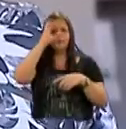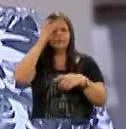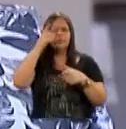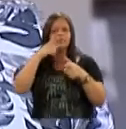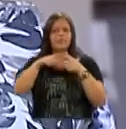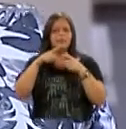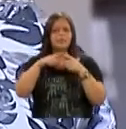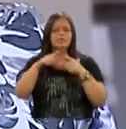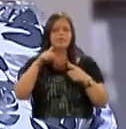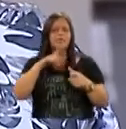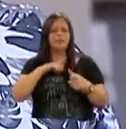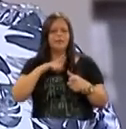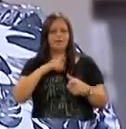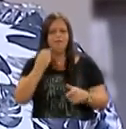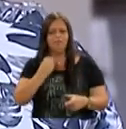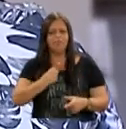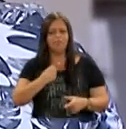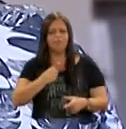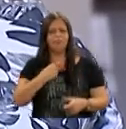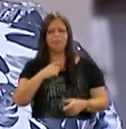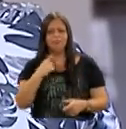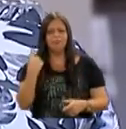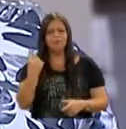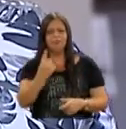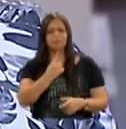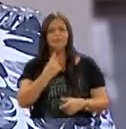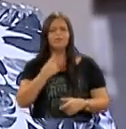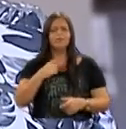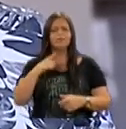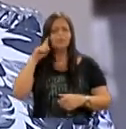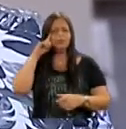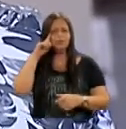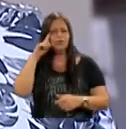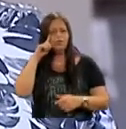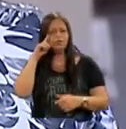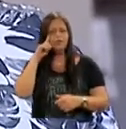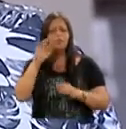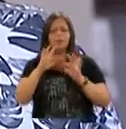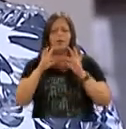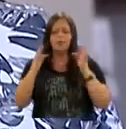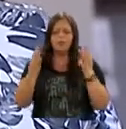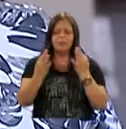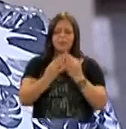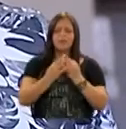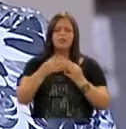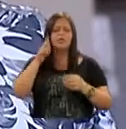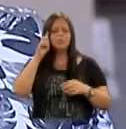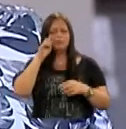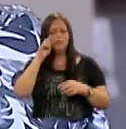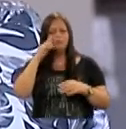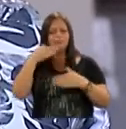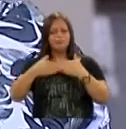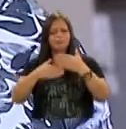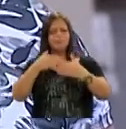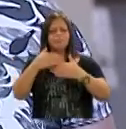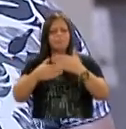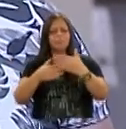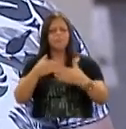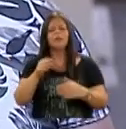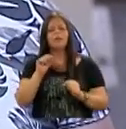obstáculos que surgem em nossas vidas nosso cotidiano e nossas famílias em nosso dia a dia